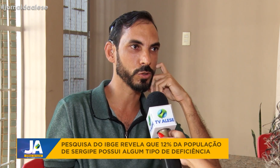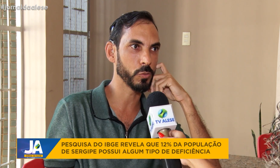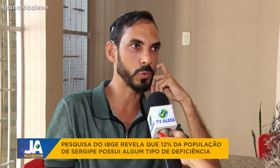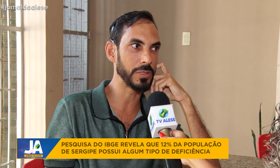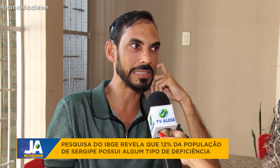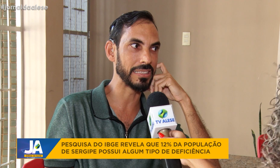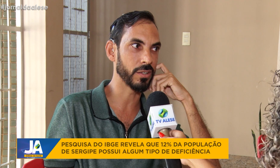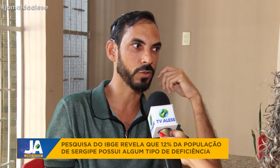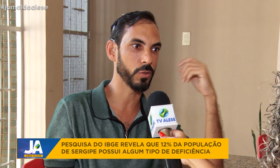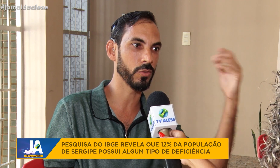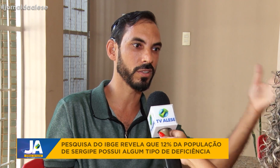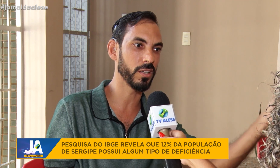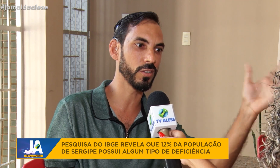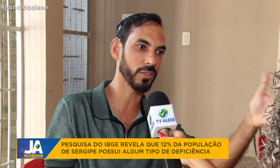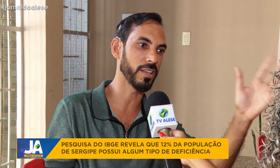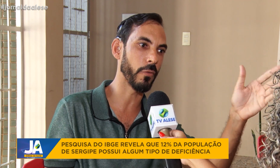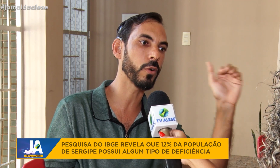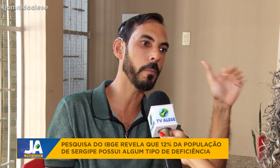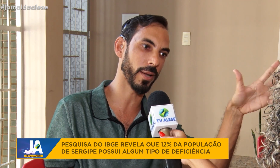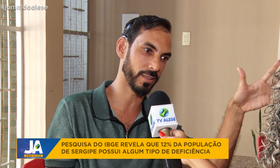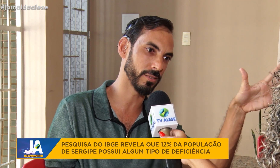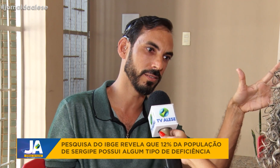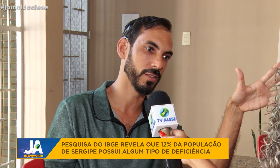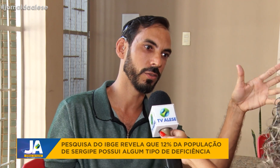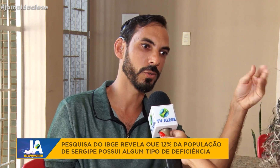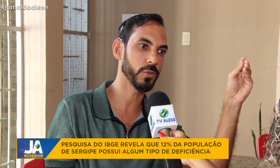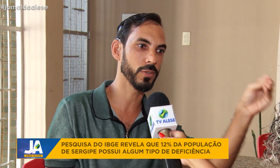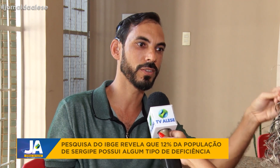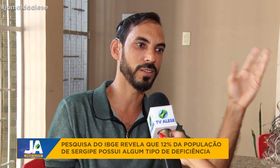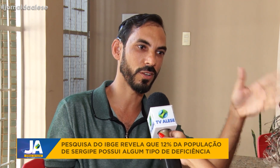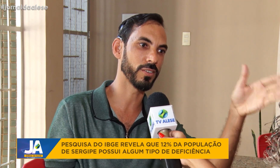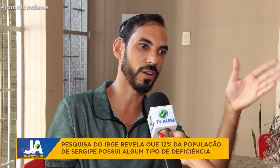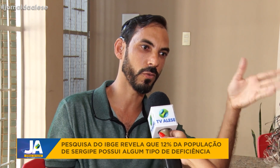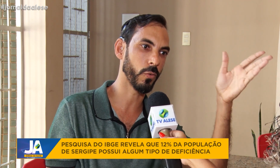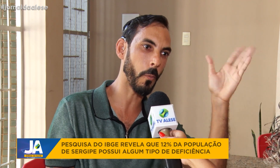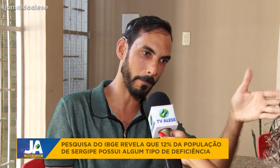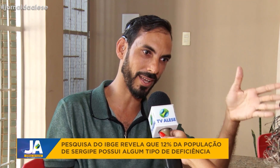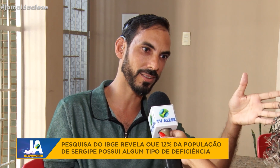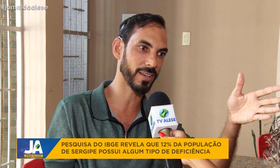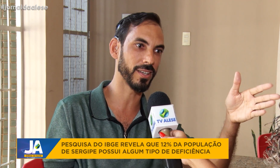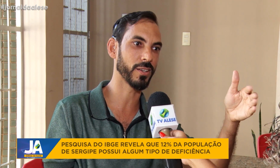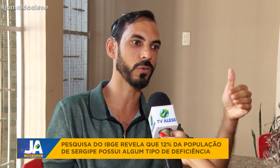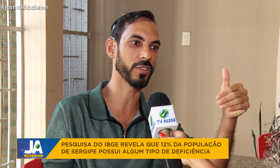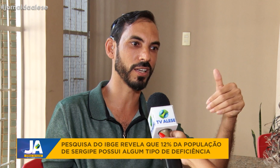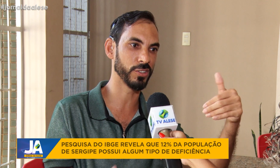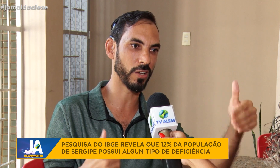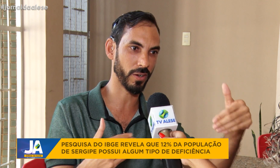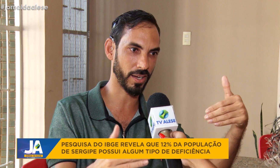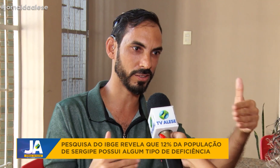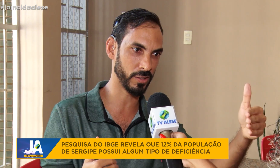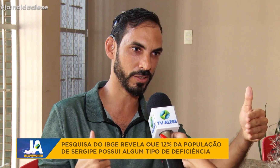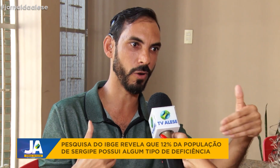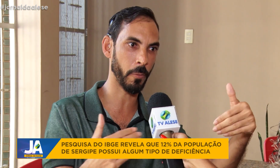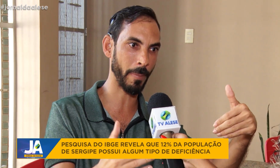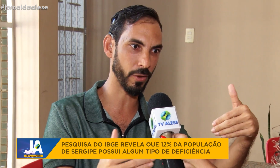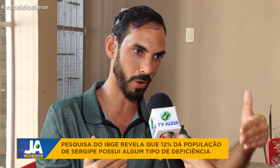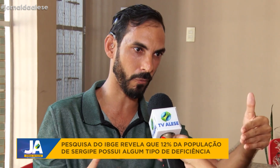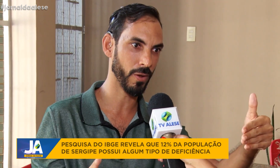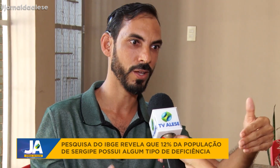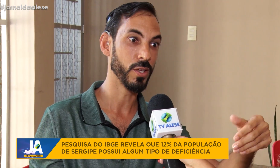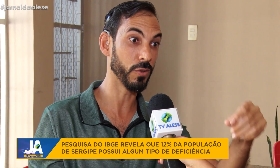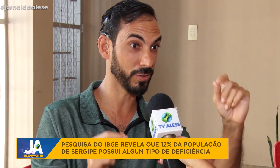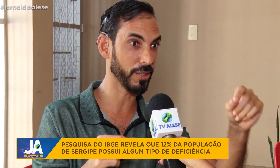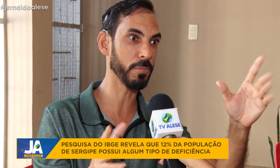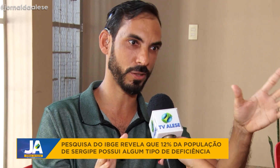Eu costumo dizer que eu sou um ser social incompleto. Todo ser social completo é aquele que consegue dialogar de igual para